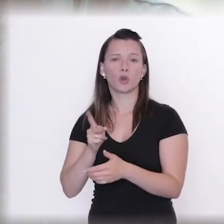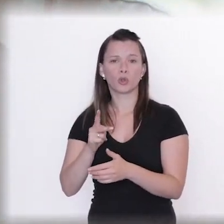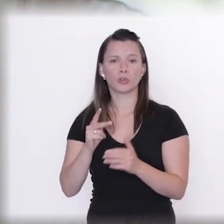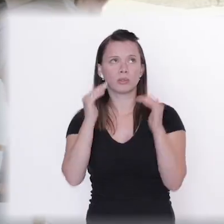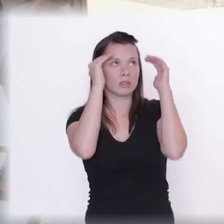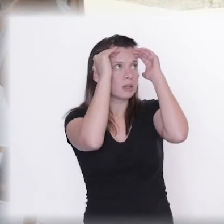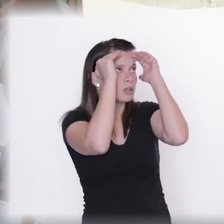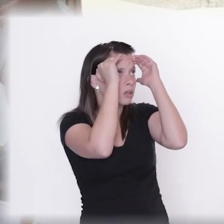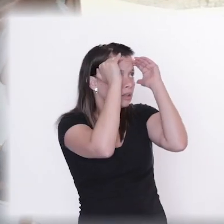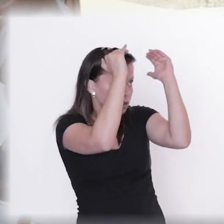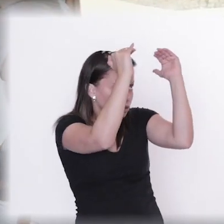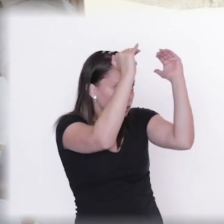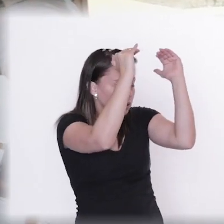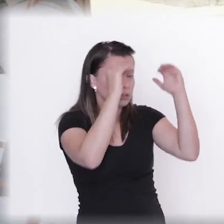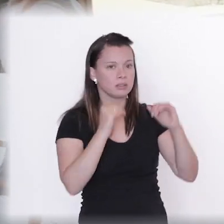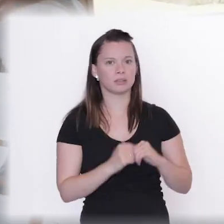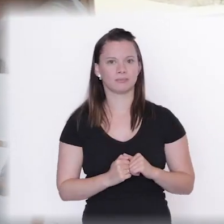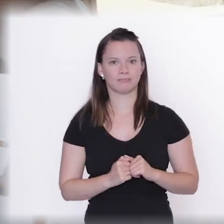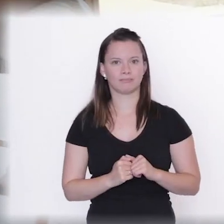dominado.